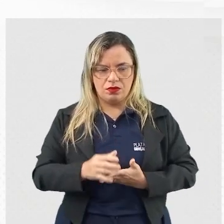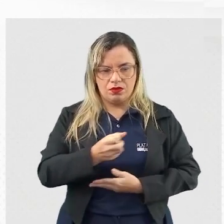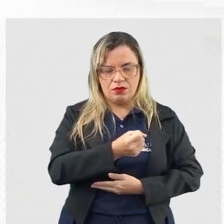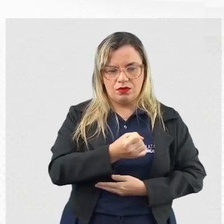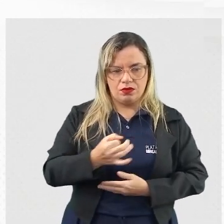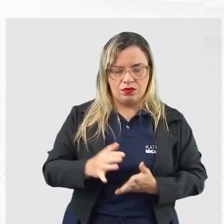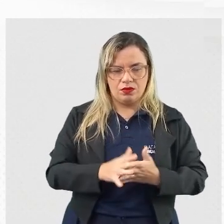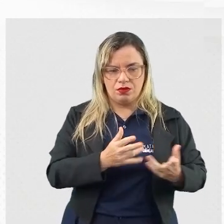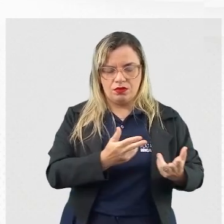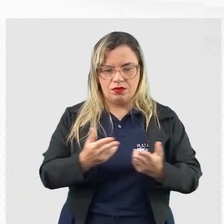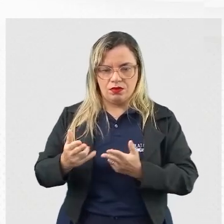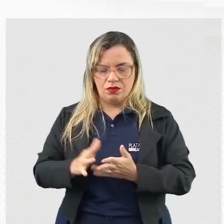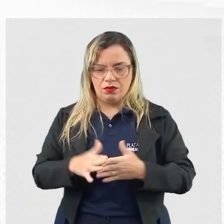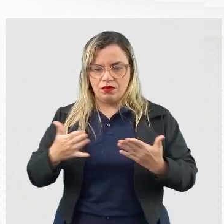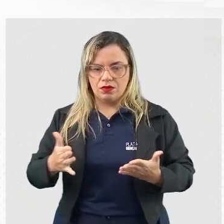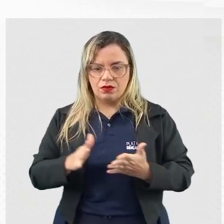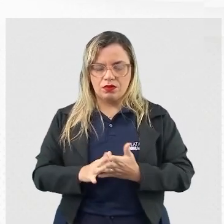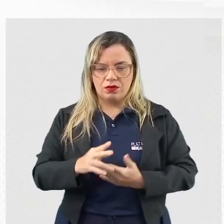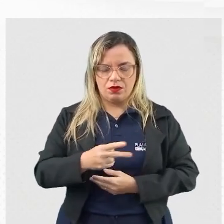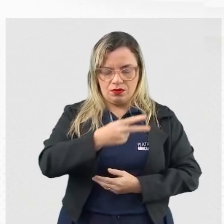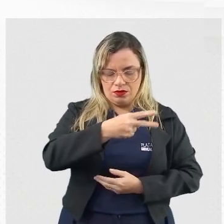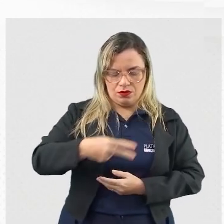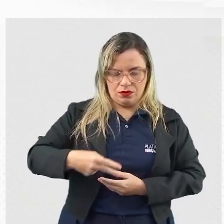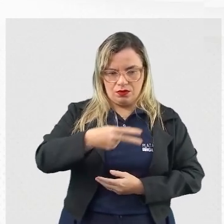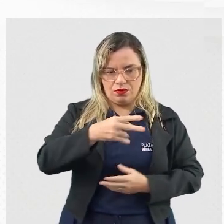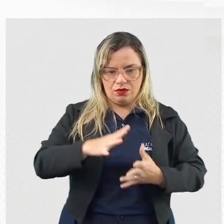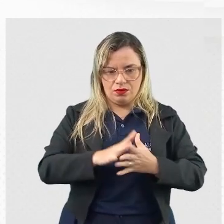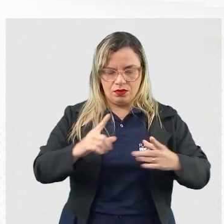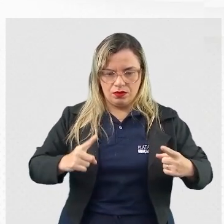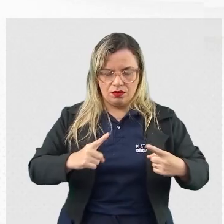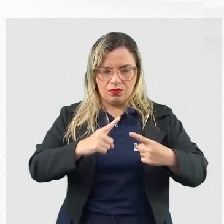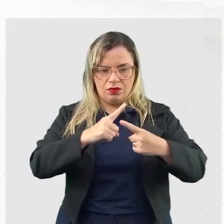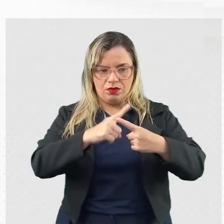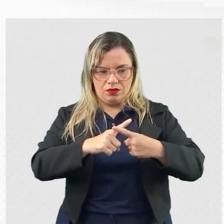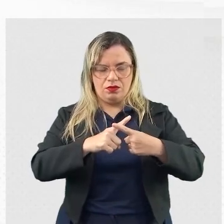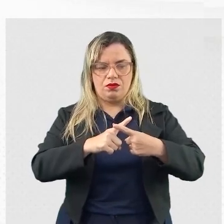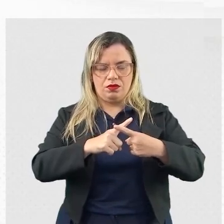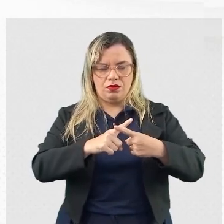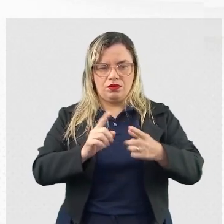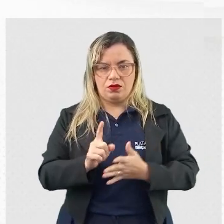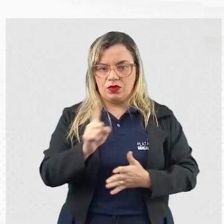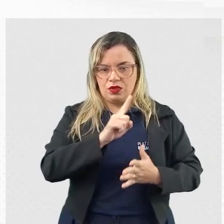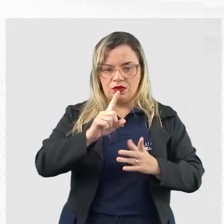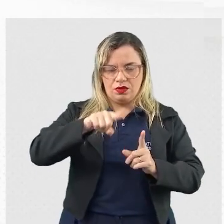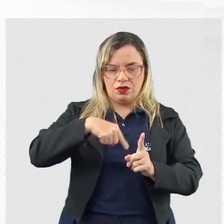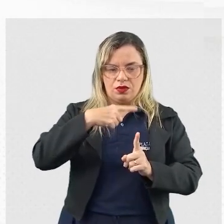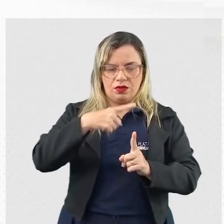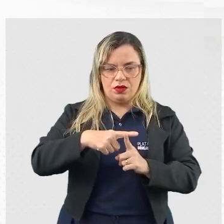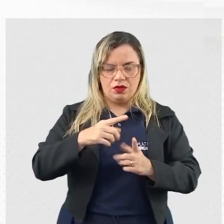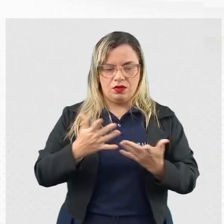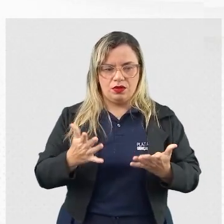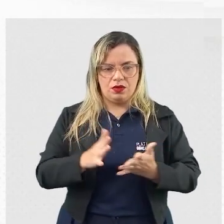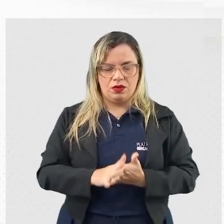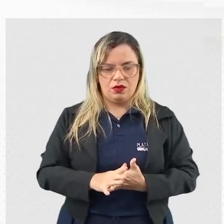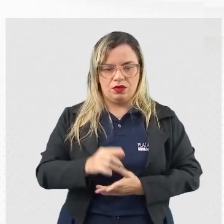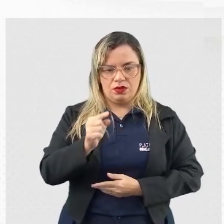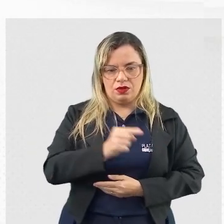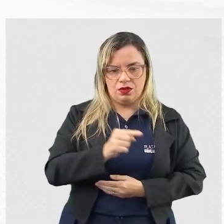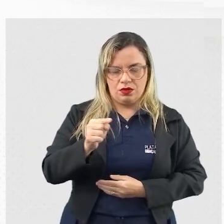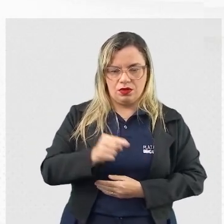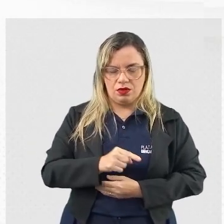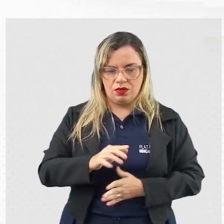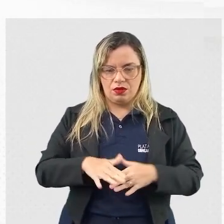2 zeros no numerador e 2 no denominador, e é produto, é multiplicação, não é soma, então dá para cortar os dois